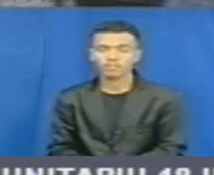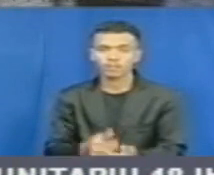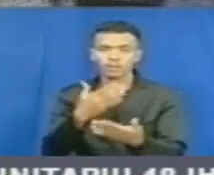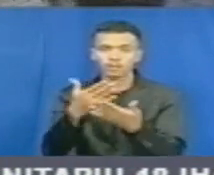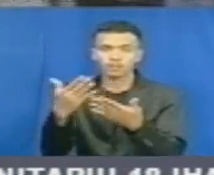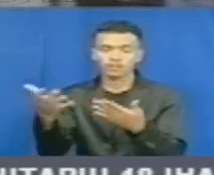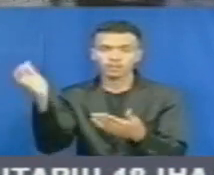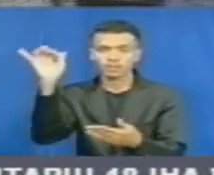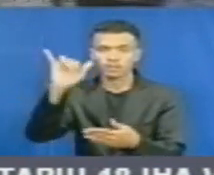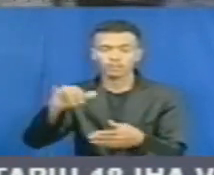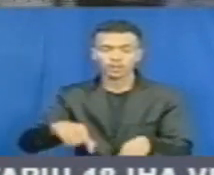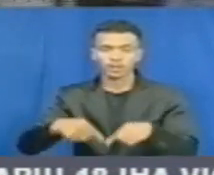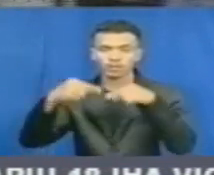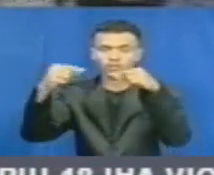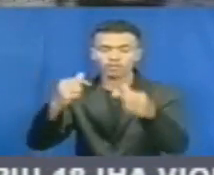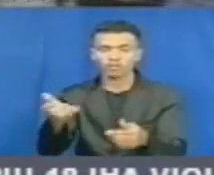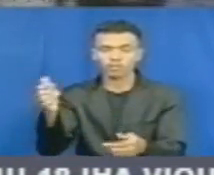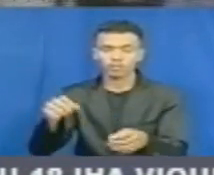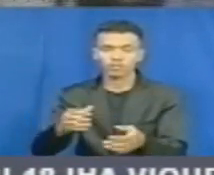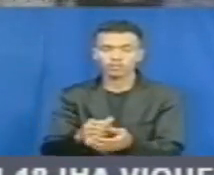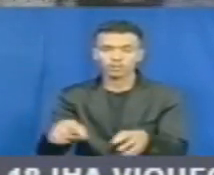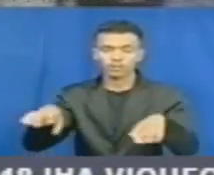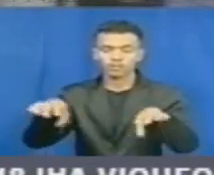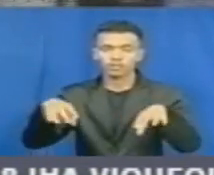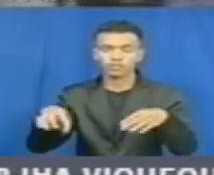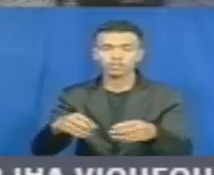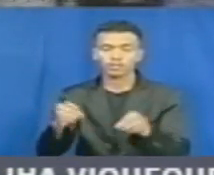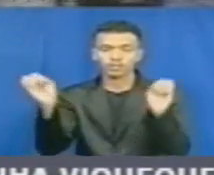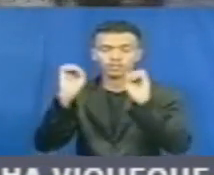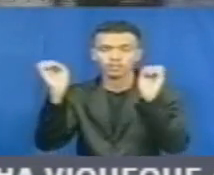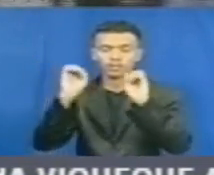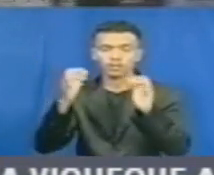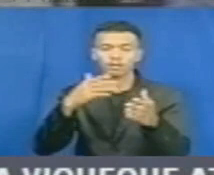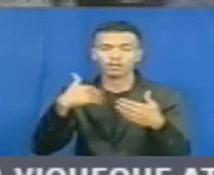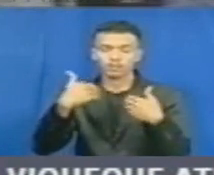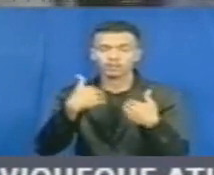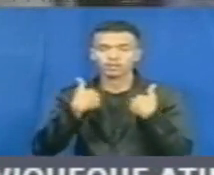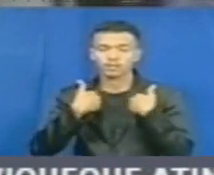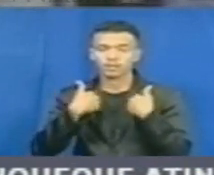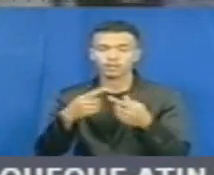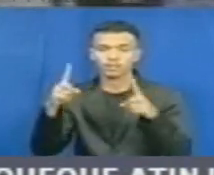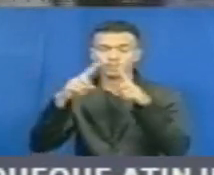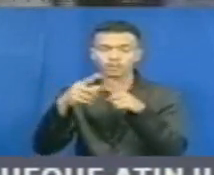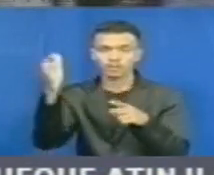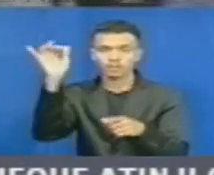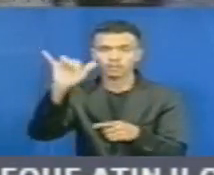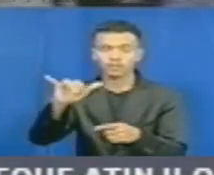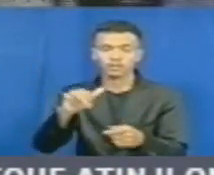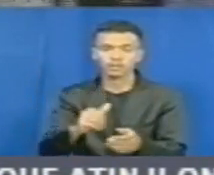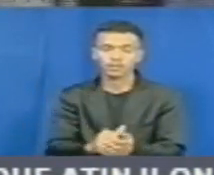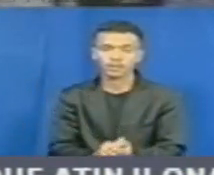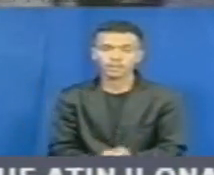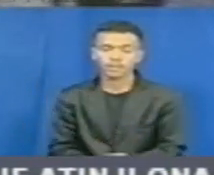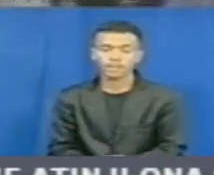Sassan Sira, nevem a Cato, foi apoio para serviço, nem a Calan. Lá foi. Masim Basir,